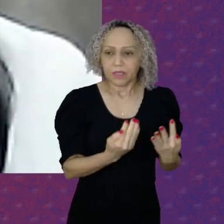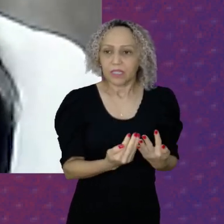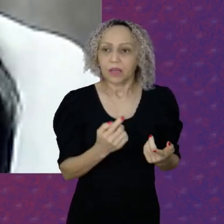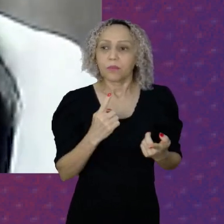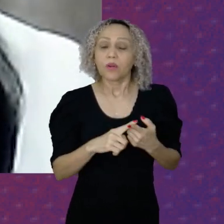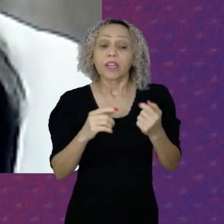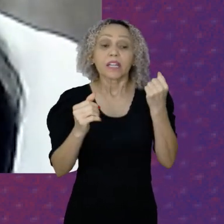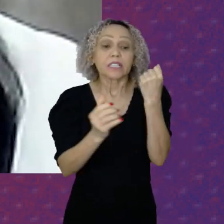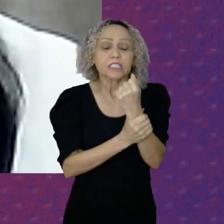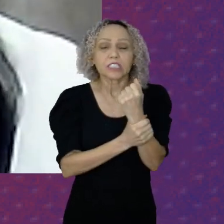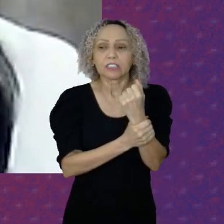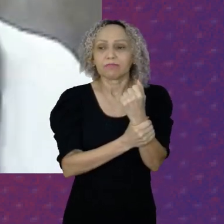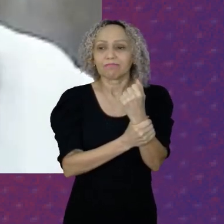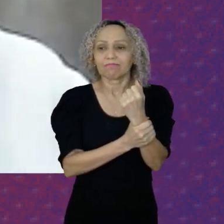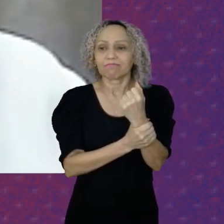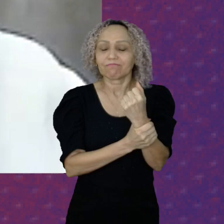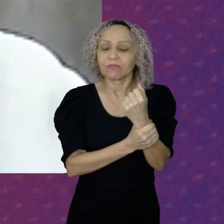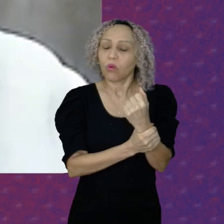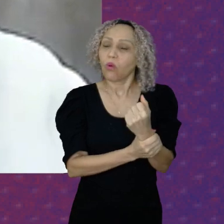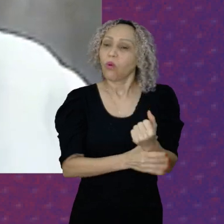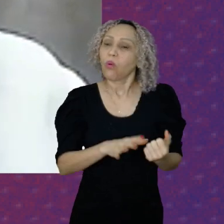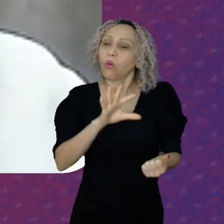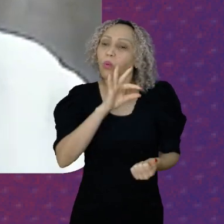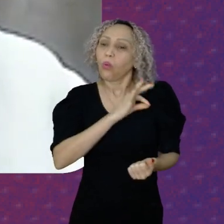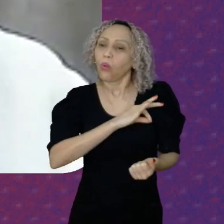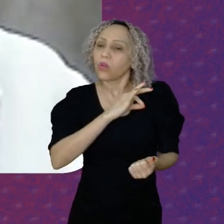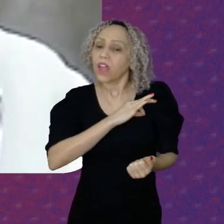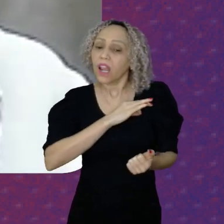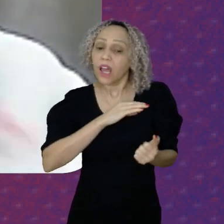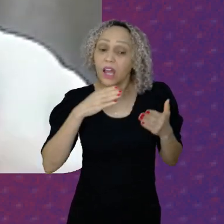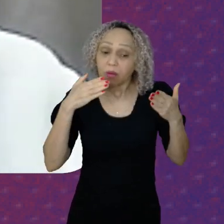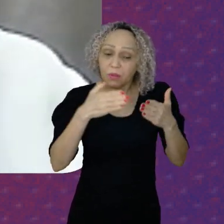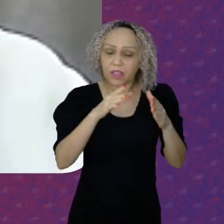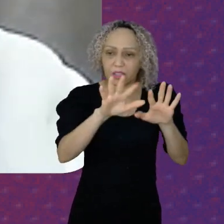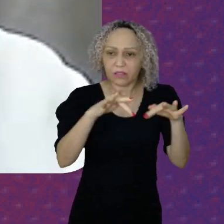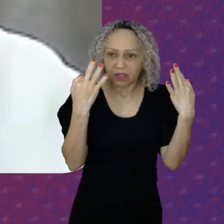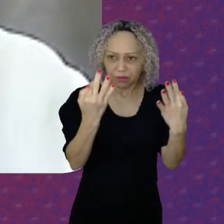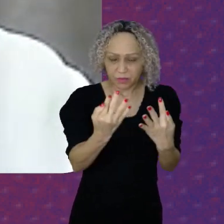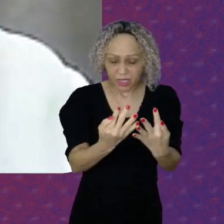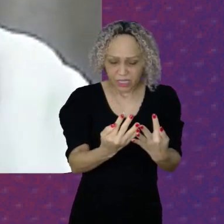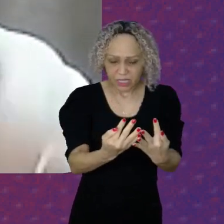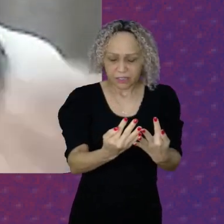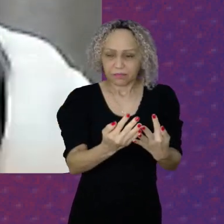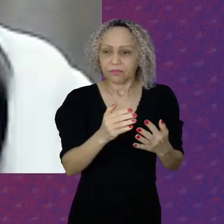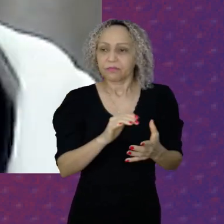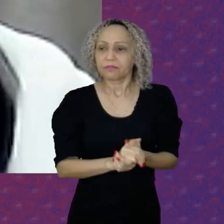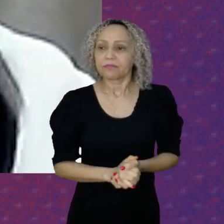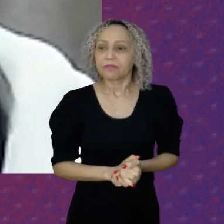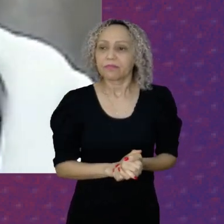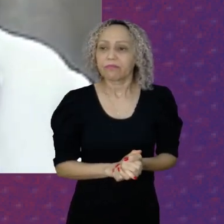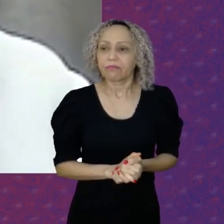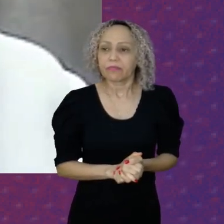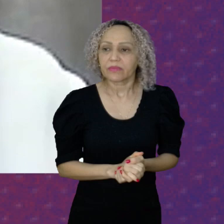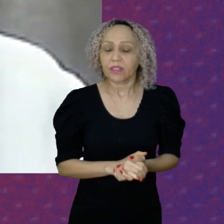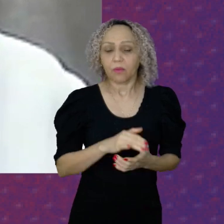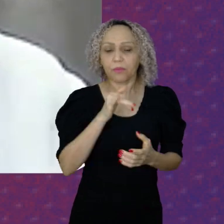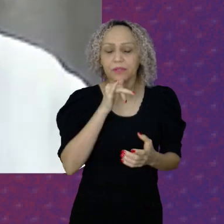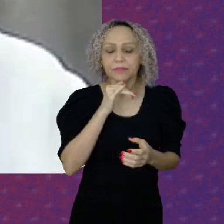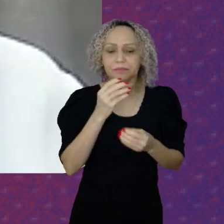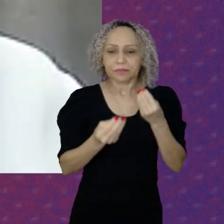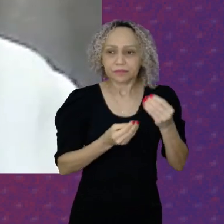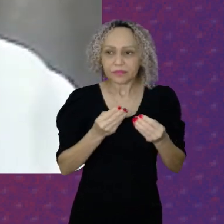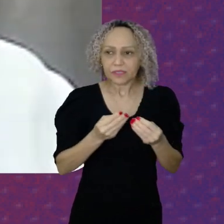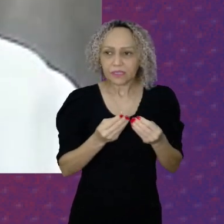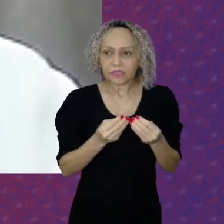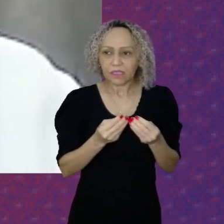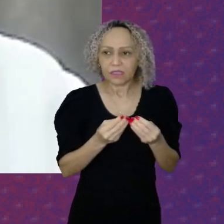à família, o Bolsa Família, desenvolver a economia local, que se compra no mercadinho local, na feira local, e, ao